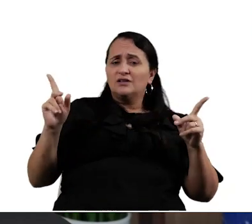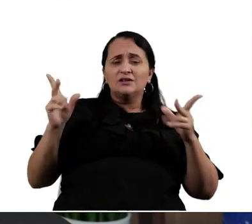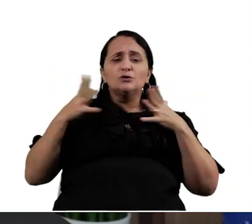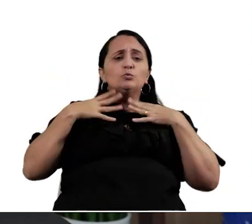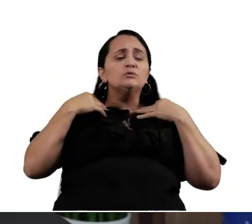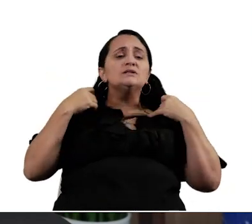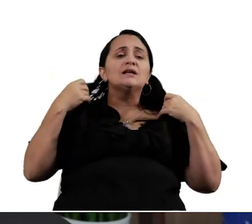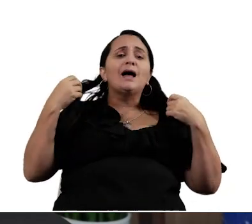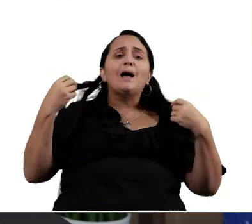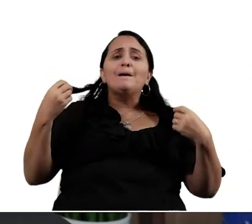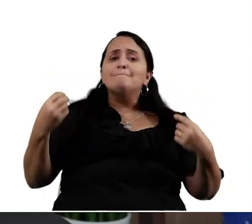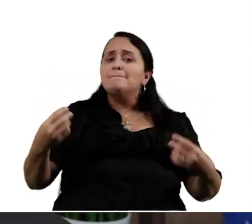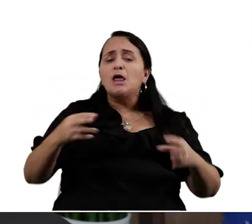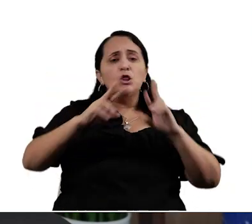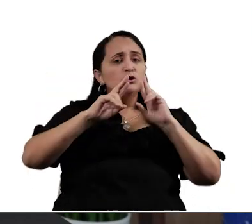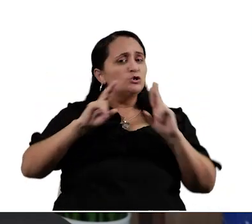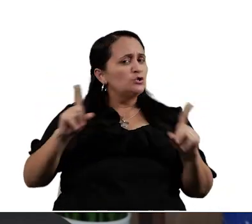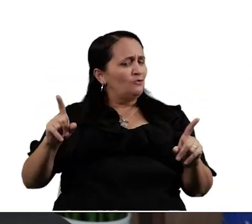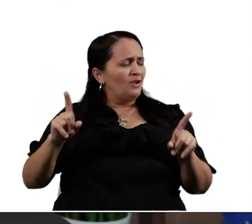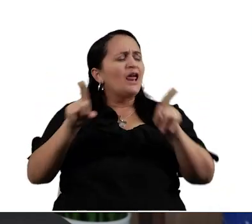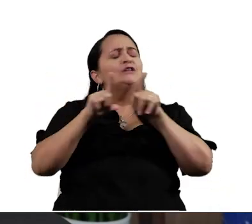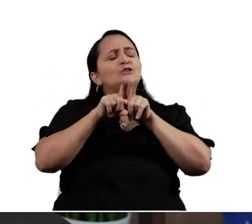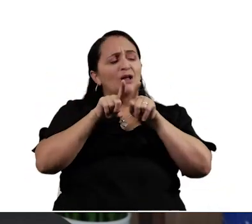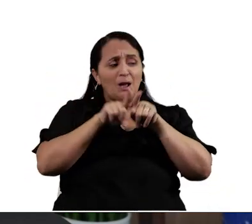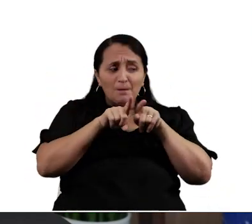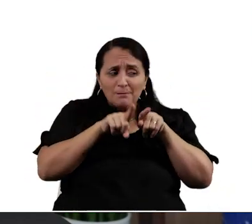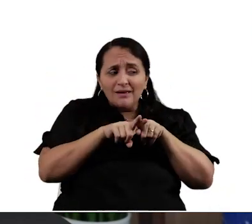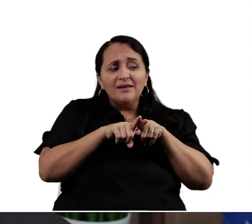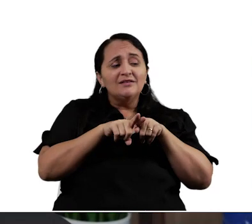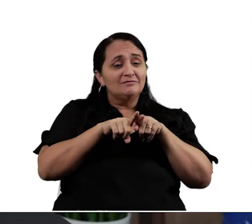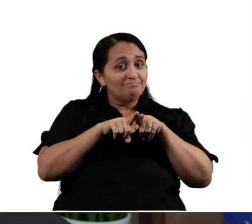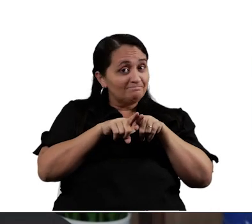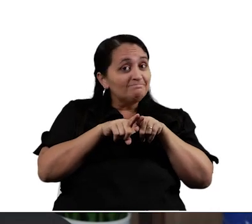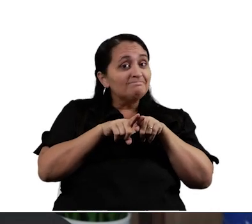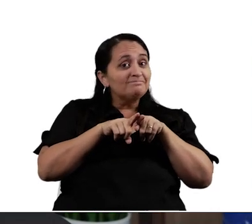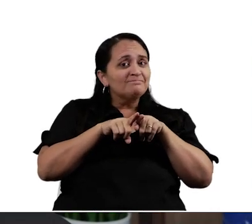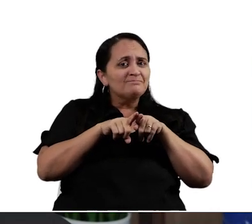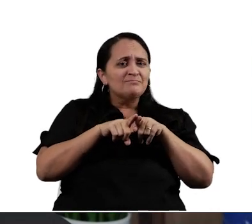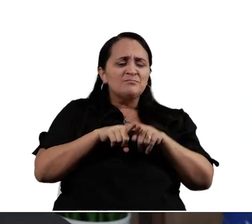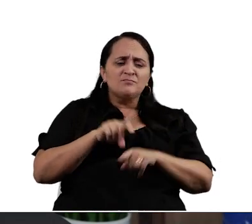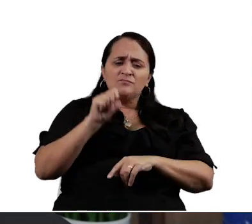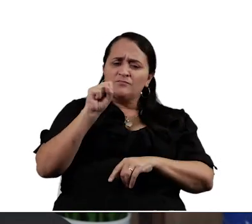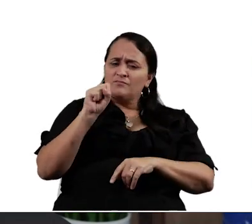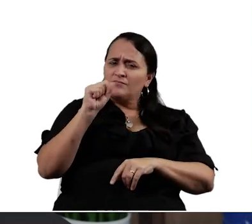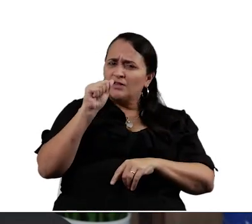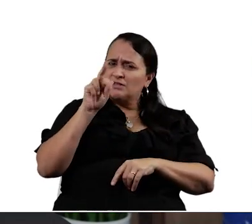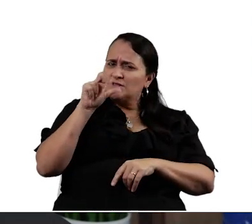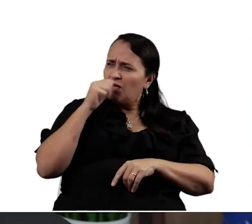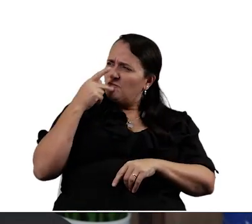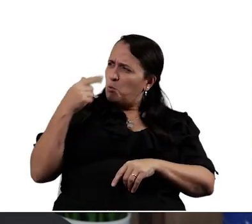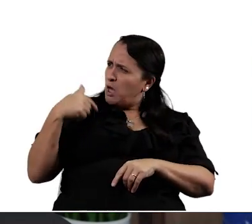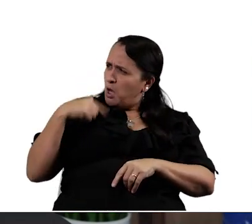nossos cabelos, assim como nós somos diferentes, nossos cabelos também são diferentes. Aí ela falou, a Sara disse, então eu não sou